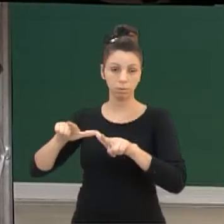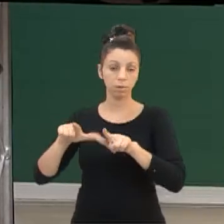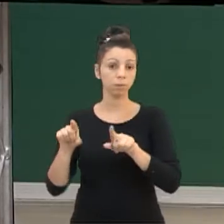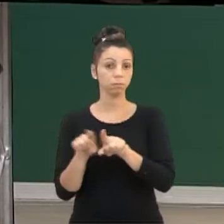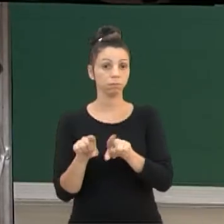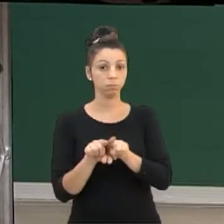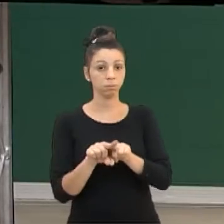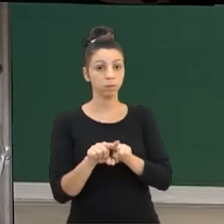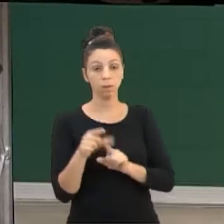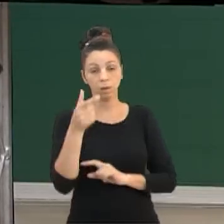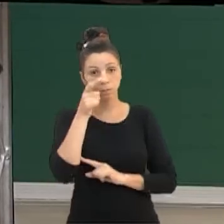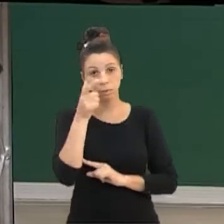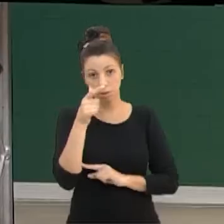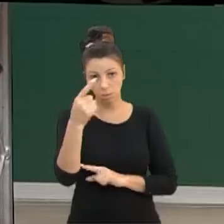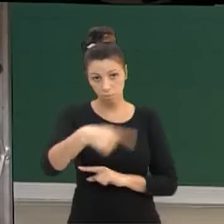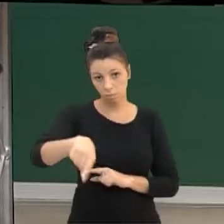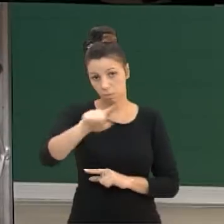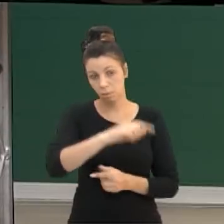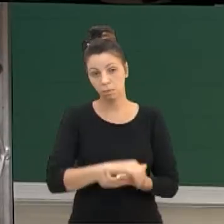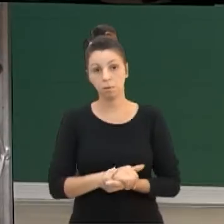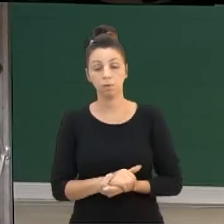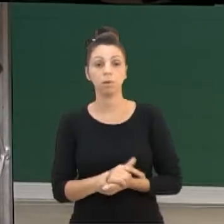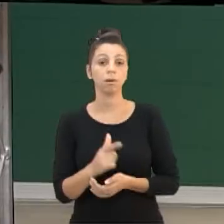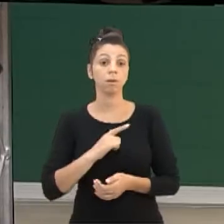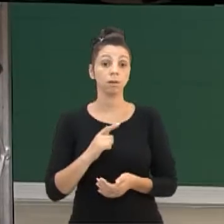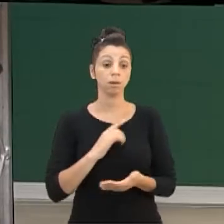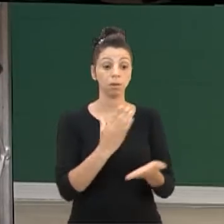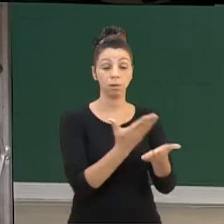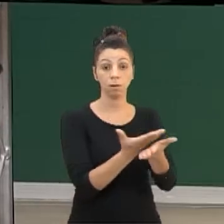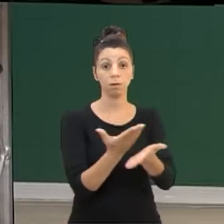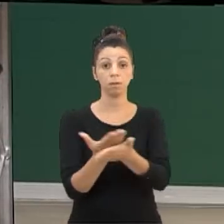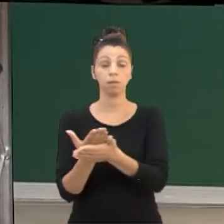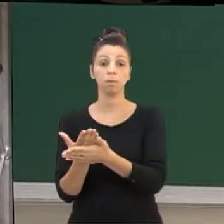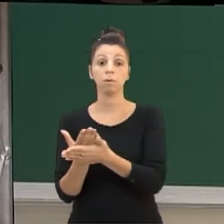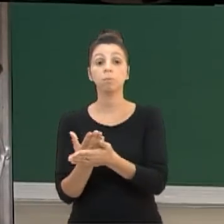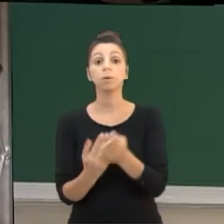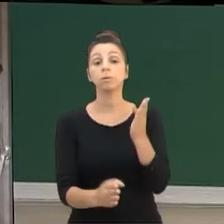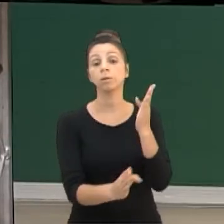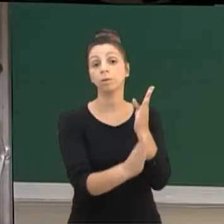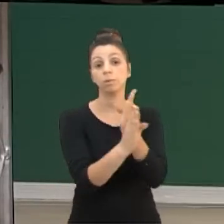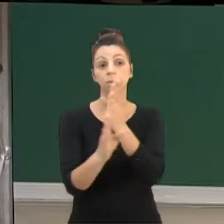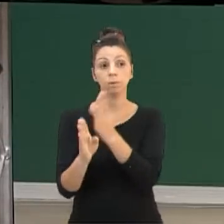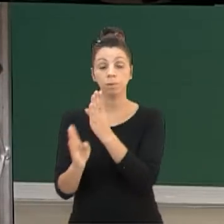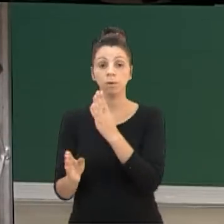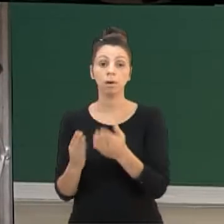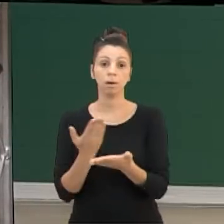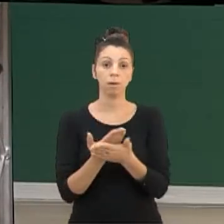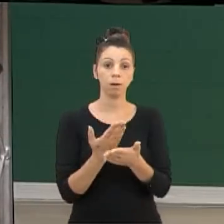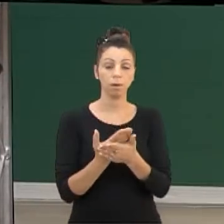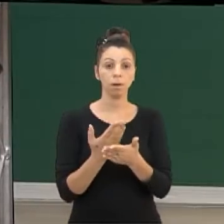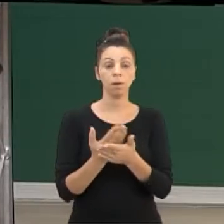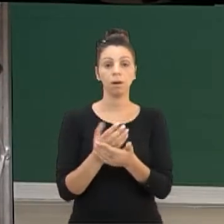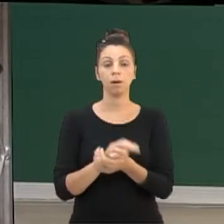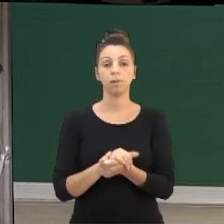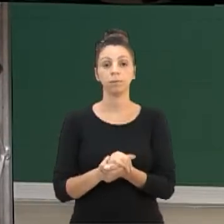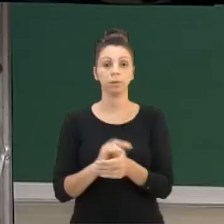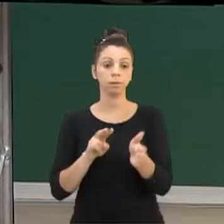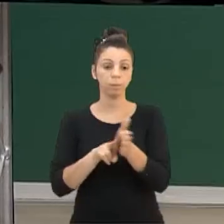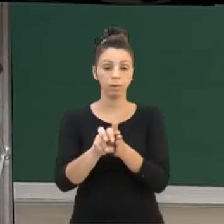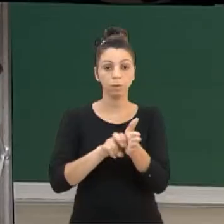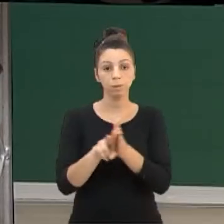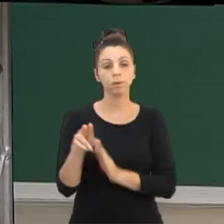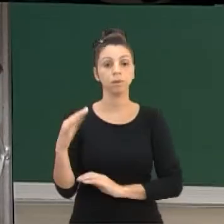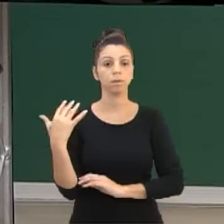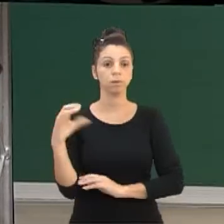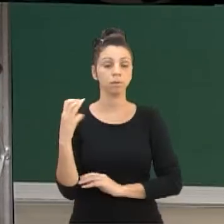Se é do interesse, né? Então a gente tem até aulas, nós podemos encontrar ali nos podcasts aulas gravadas de biologia, de ciências,